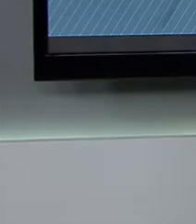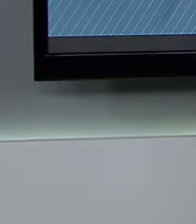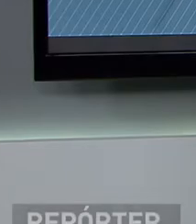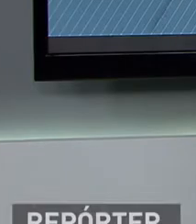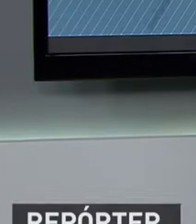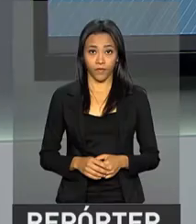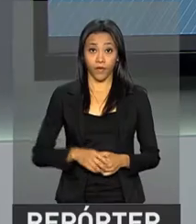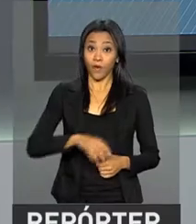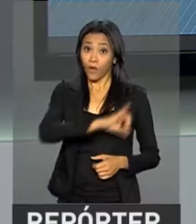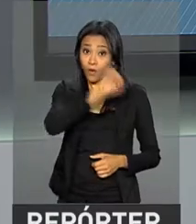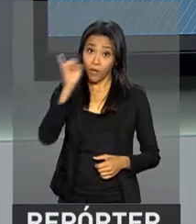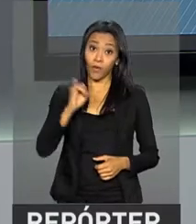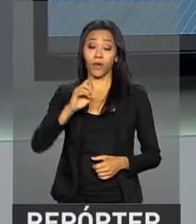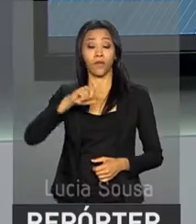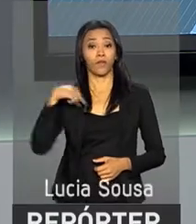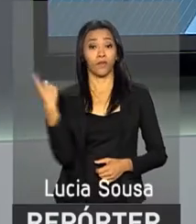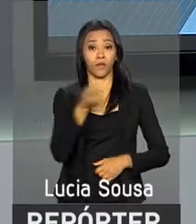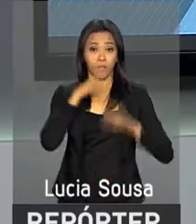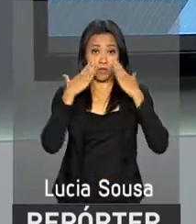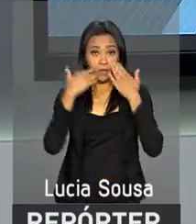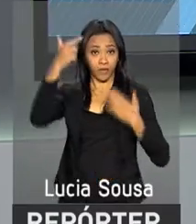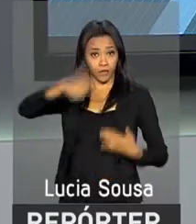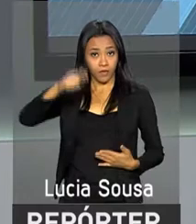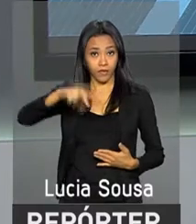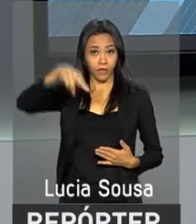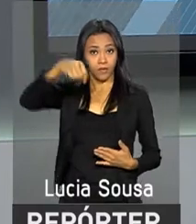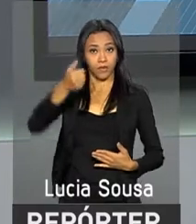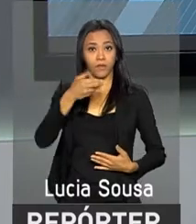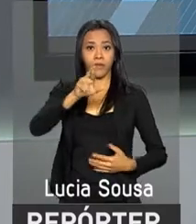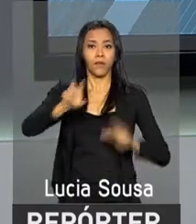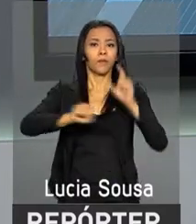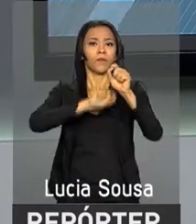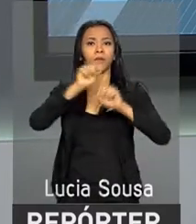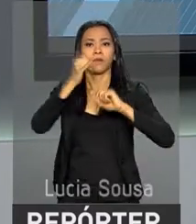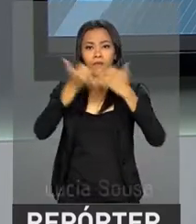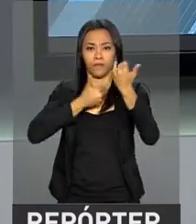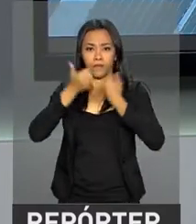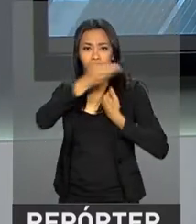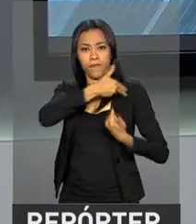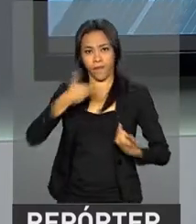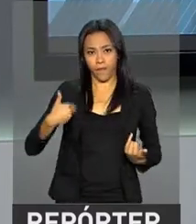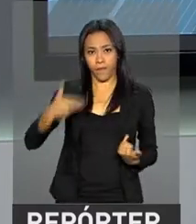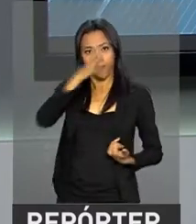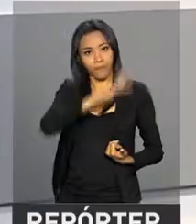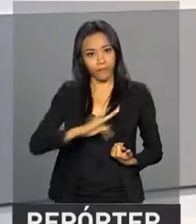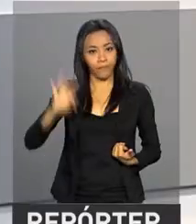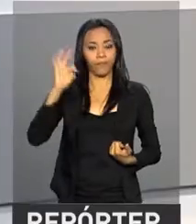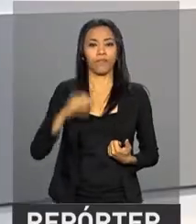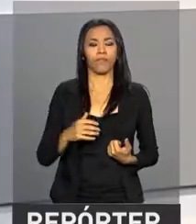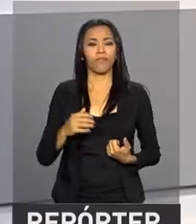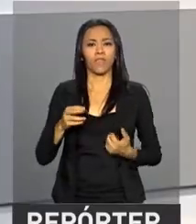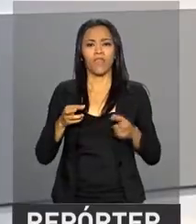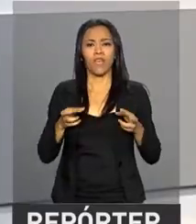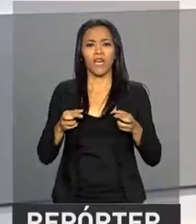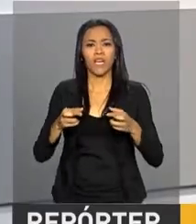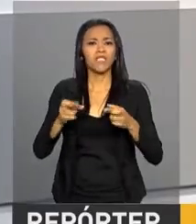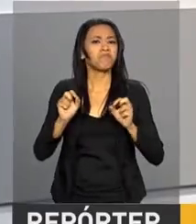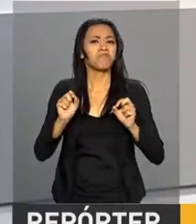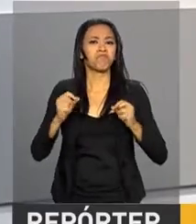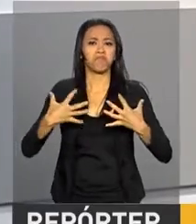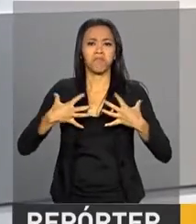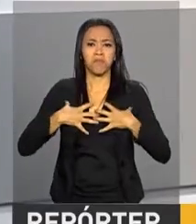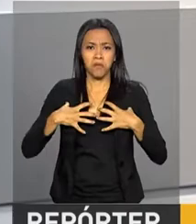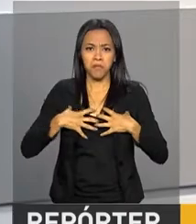o la no ar mais uma edição do repórter ndr com as notícias do governo federal o câncer de mama é o segundo